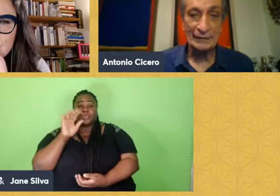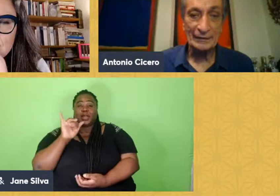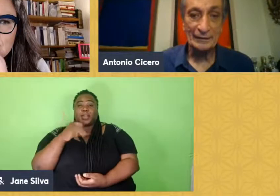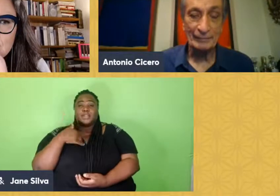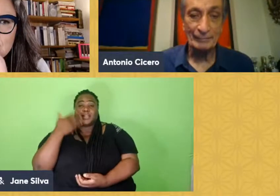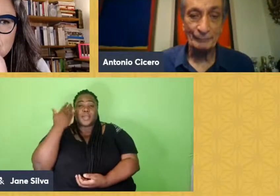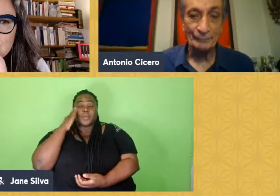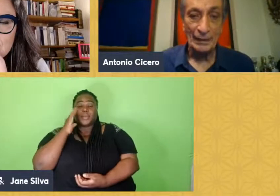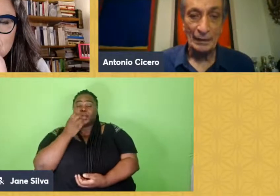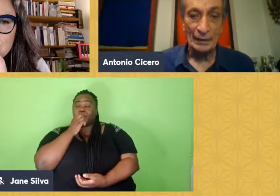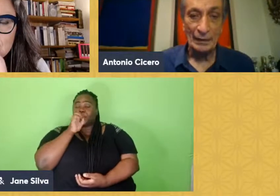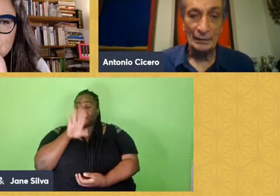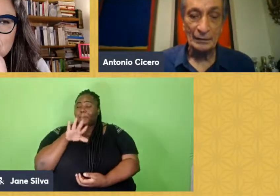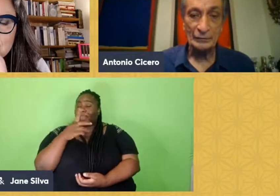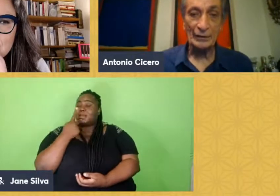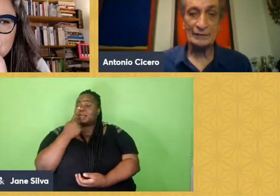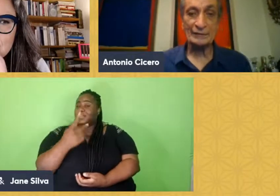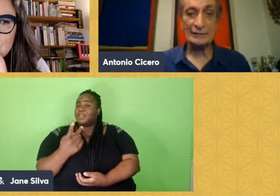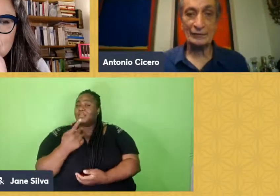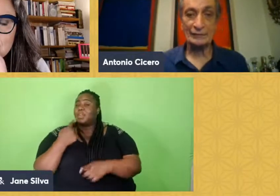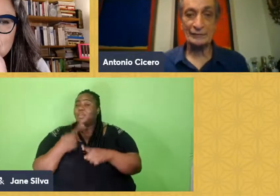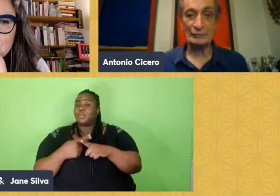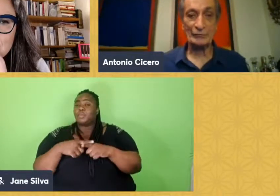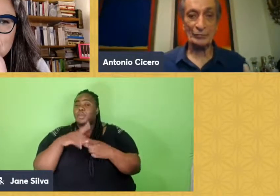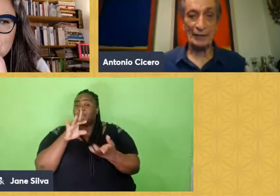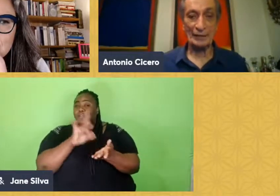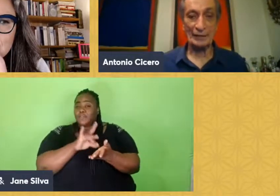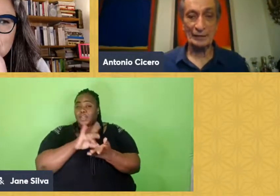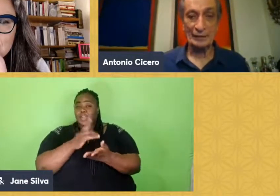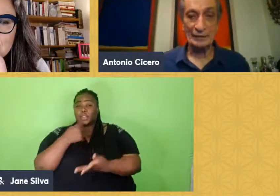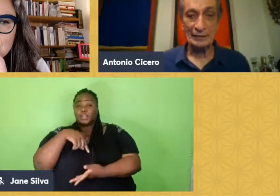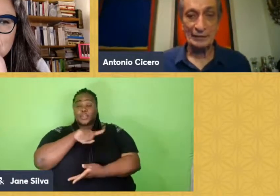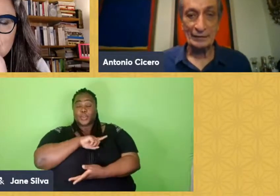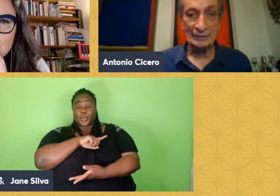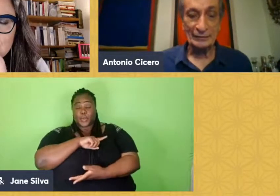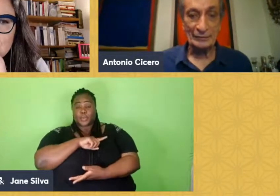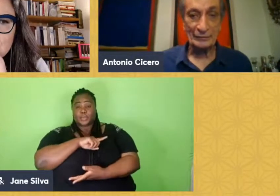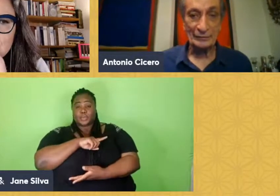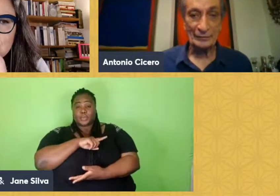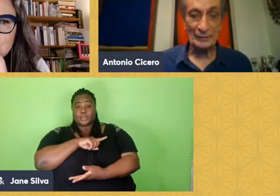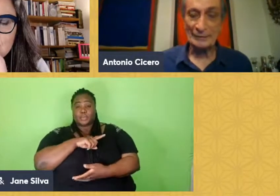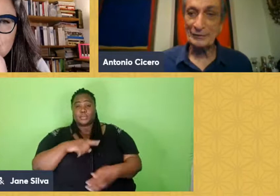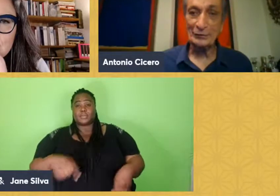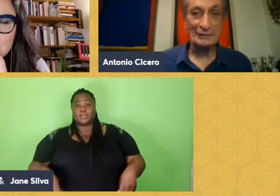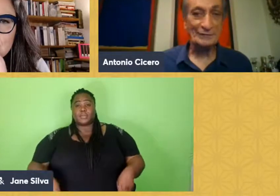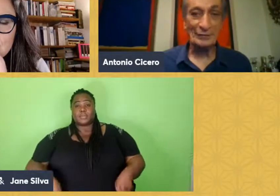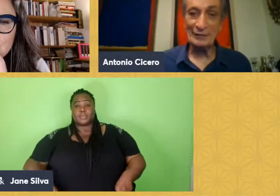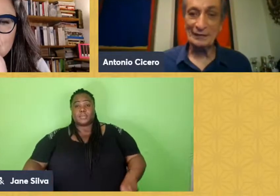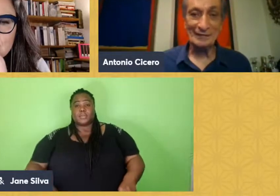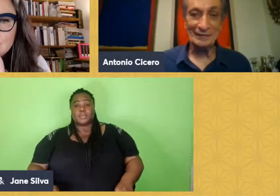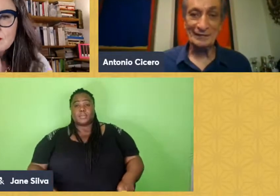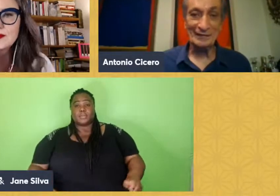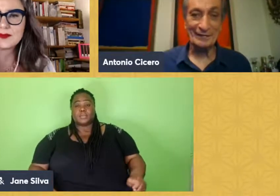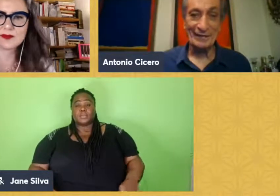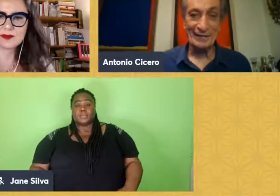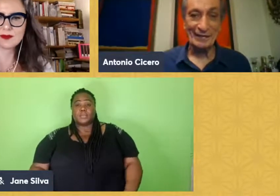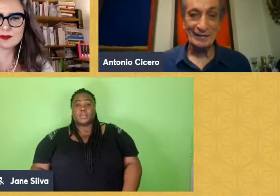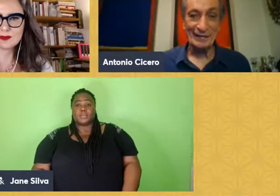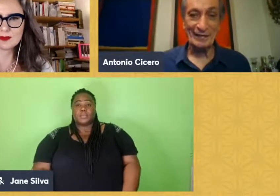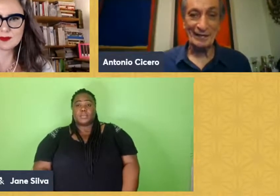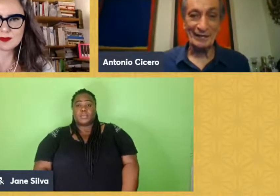que nós estamos numa situação em